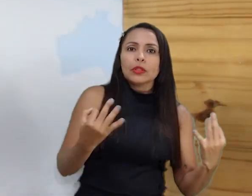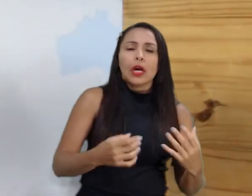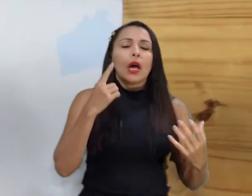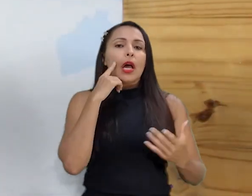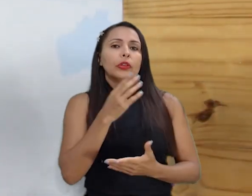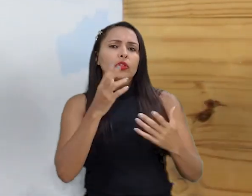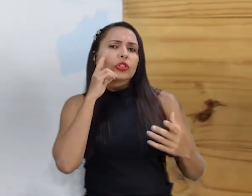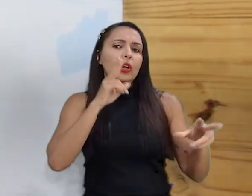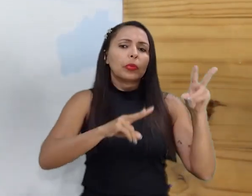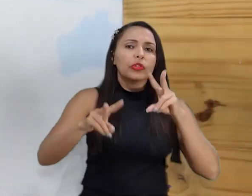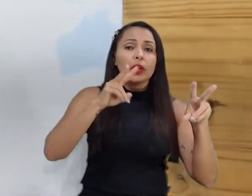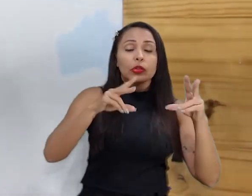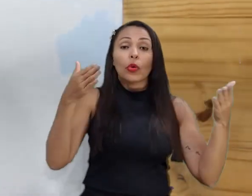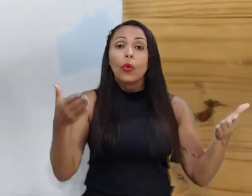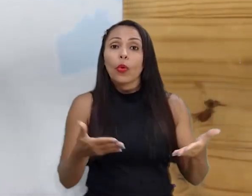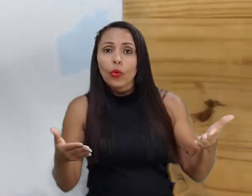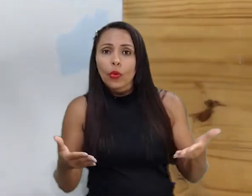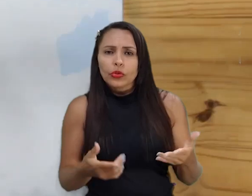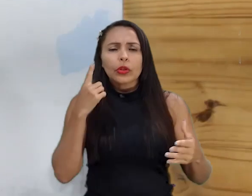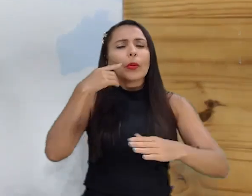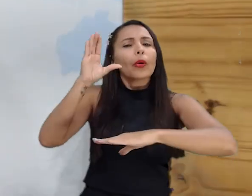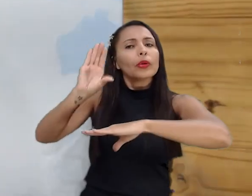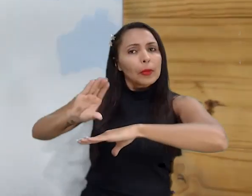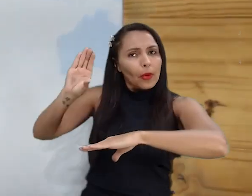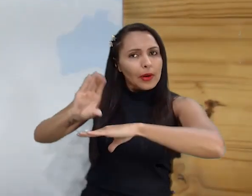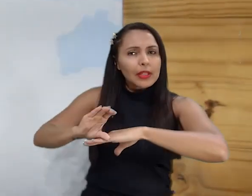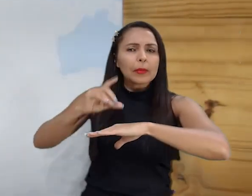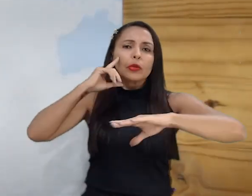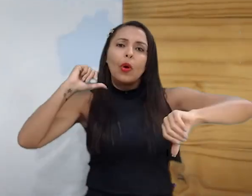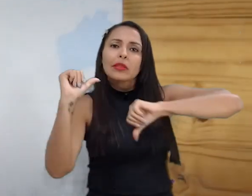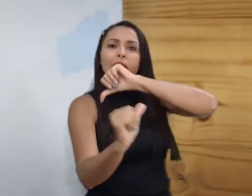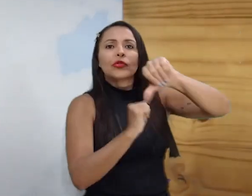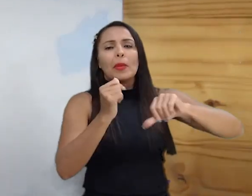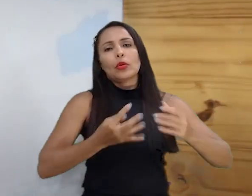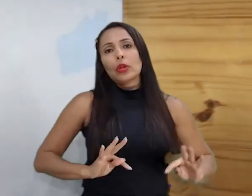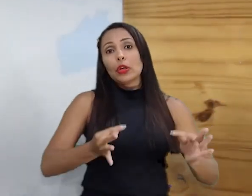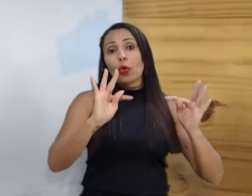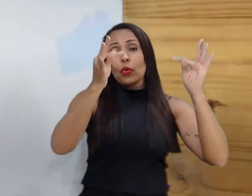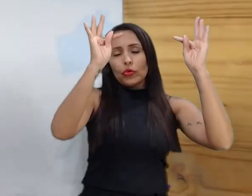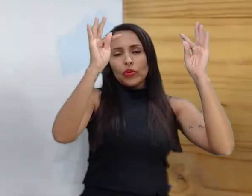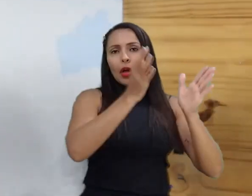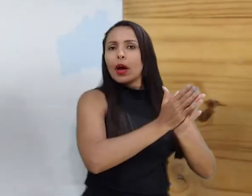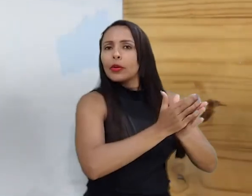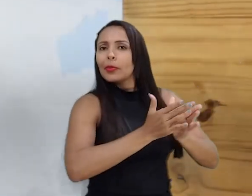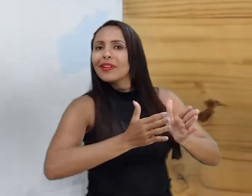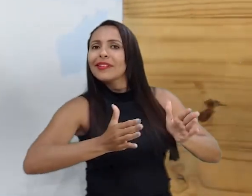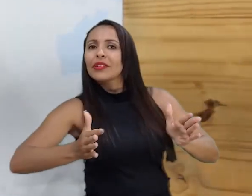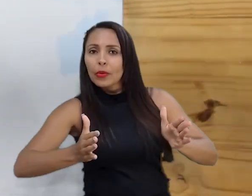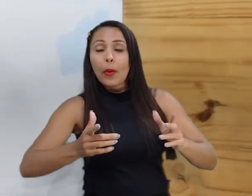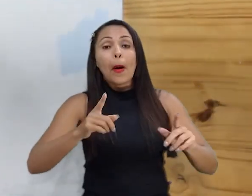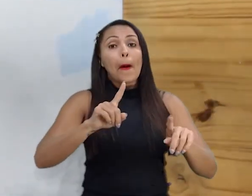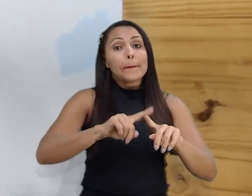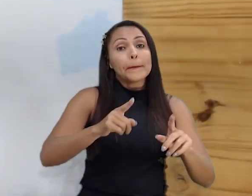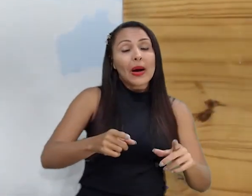vendo pelas lentes de hoje, da contemporaneidade, com todas as transformações tecnológicas que nós já passamos. Mas para o tempo